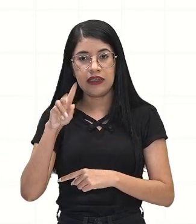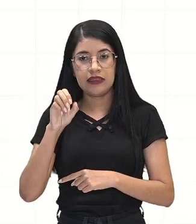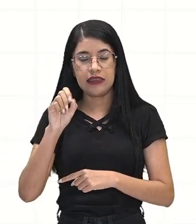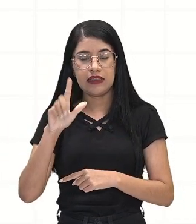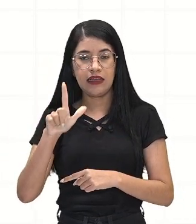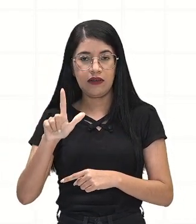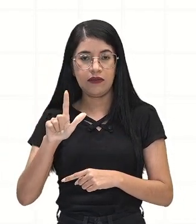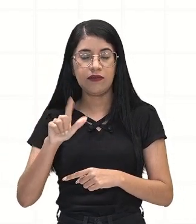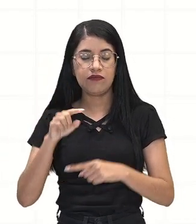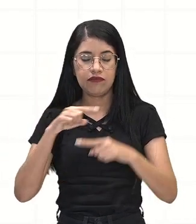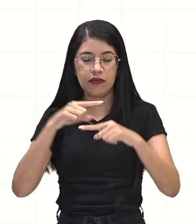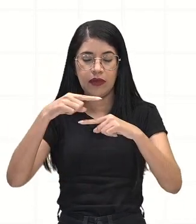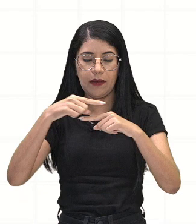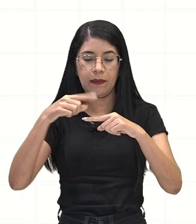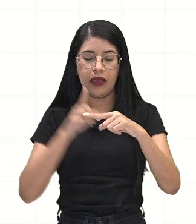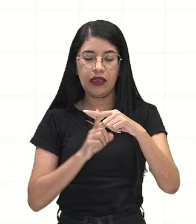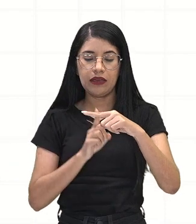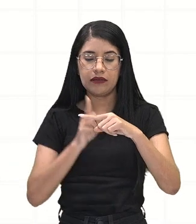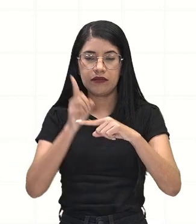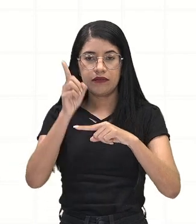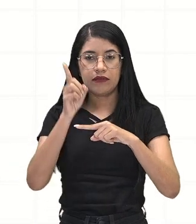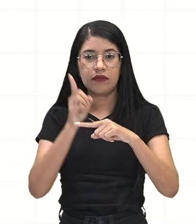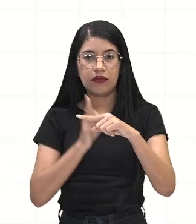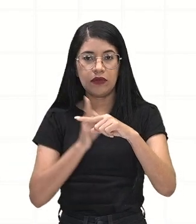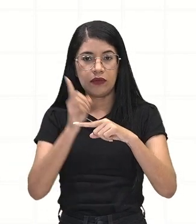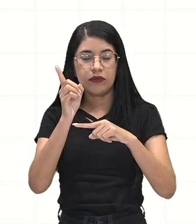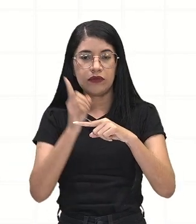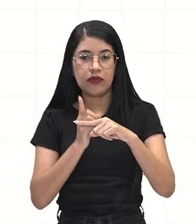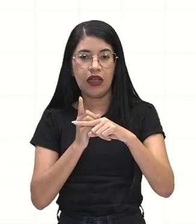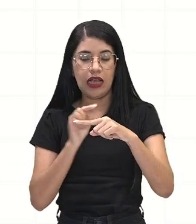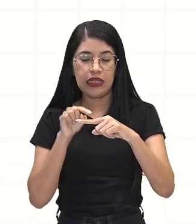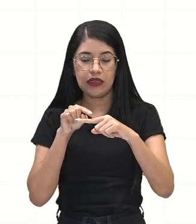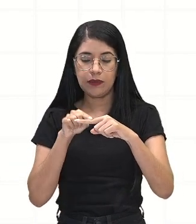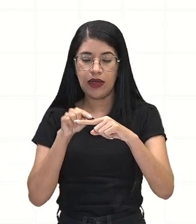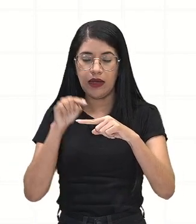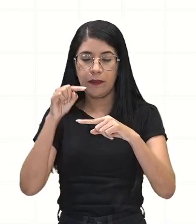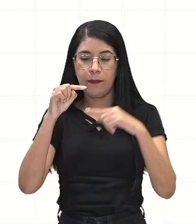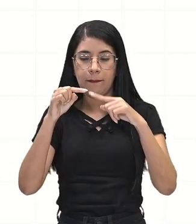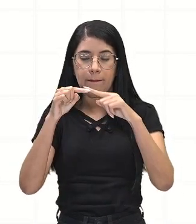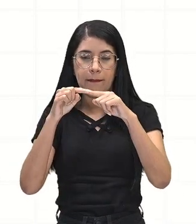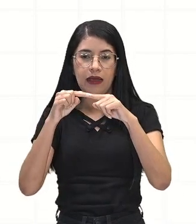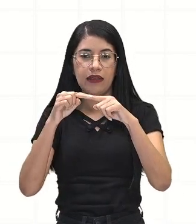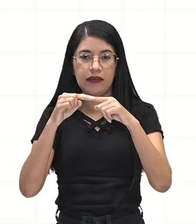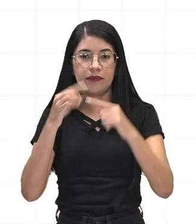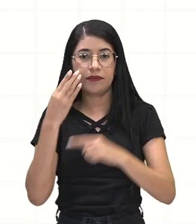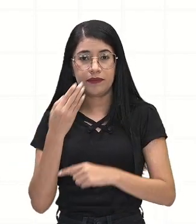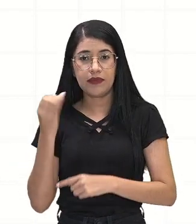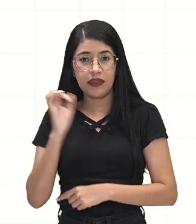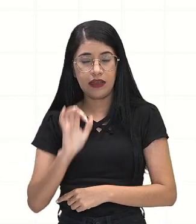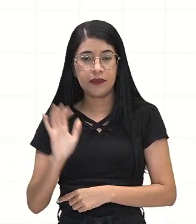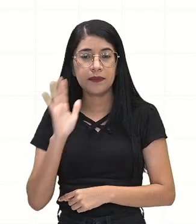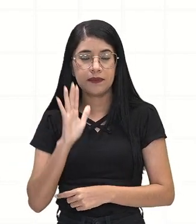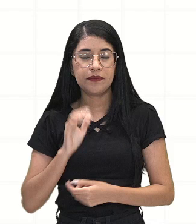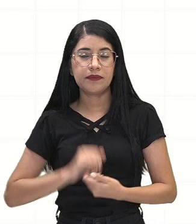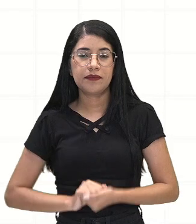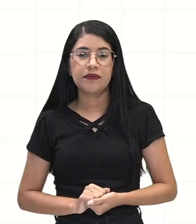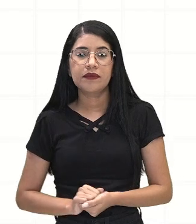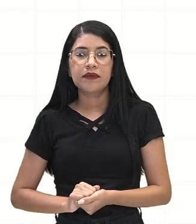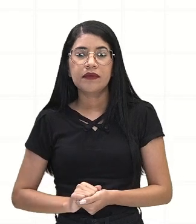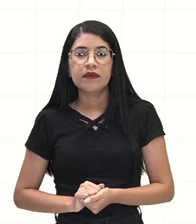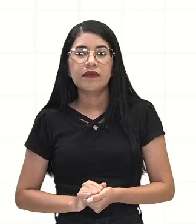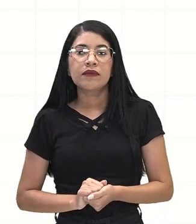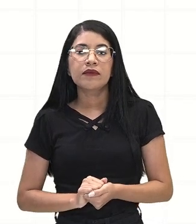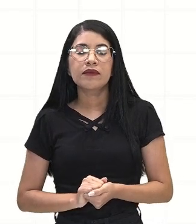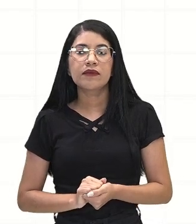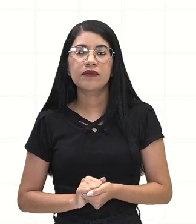S quanto a reta R em um único ponto. Se você observar aqui, ó, aqui eu